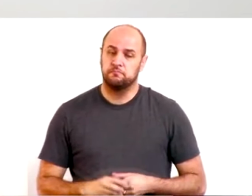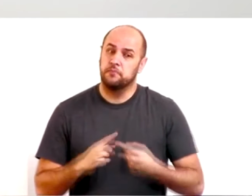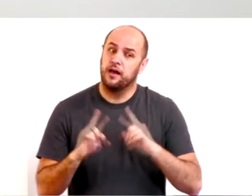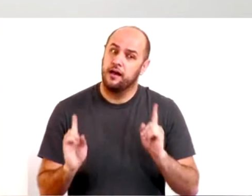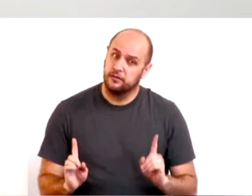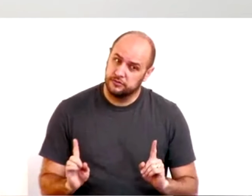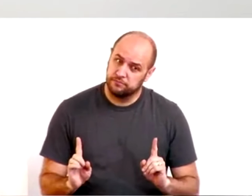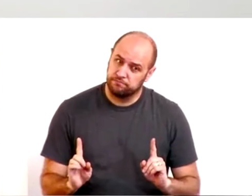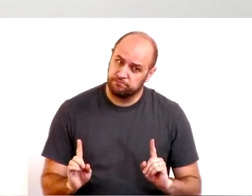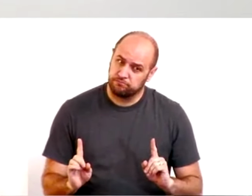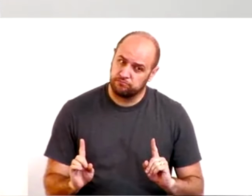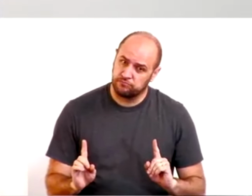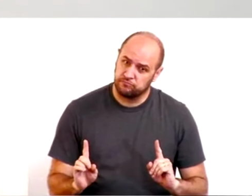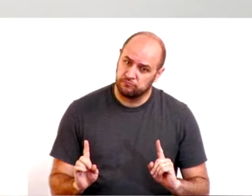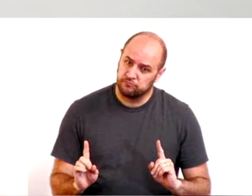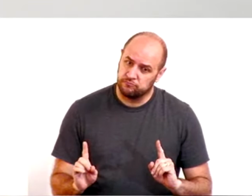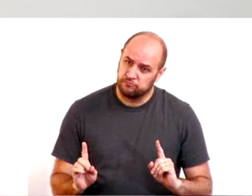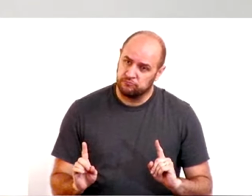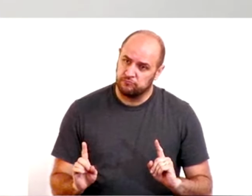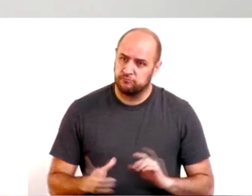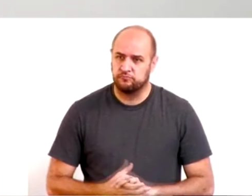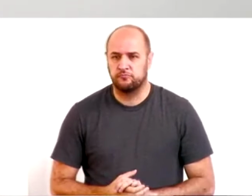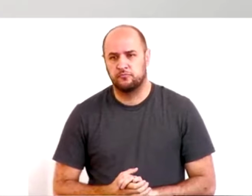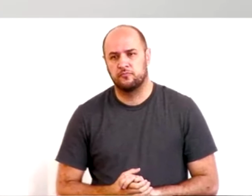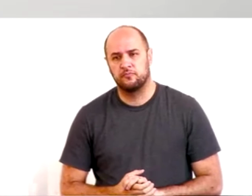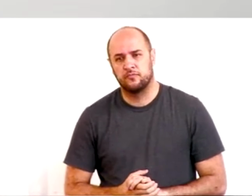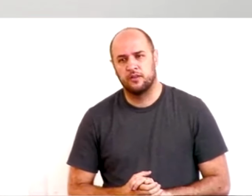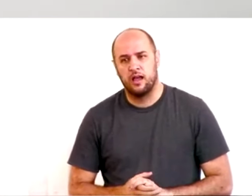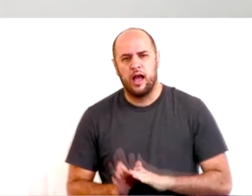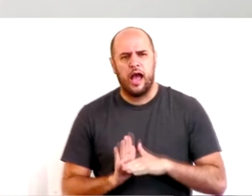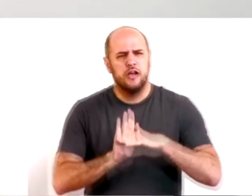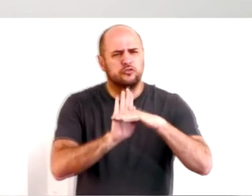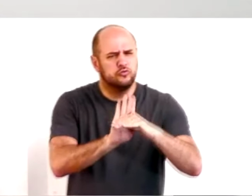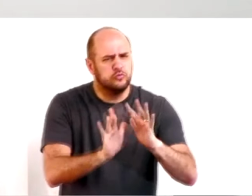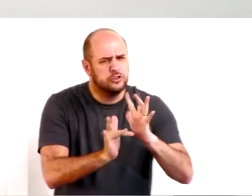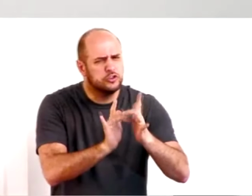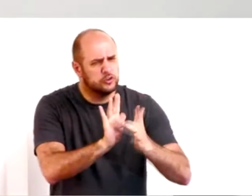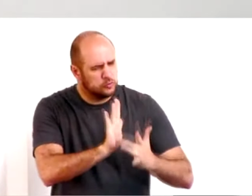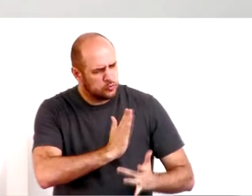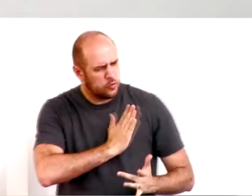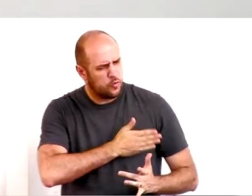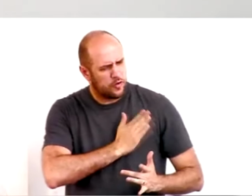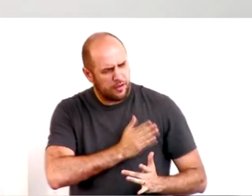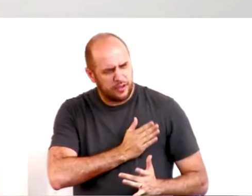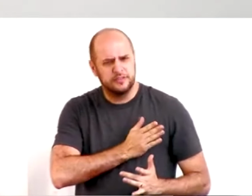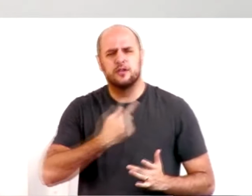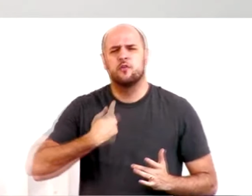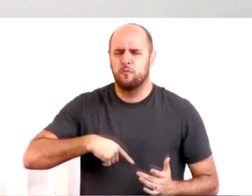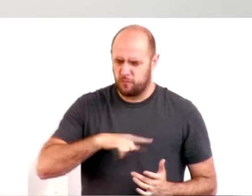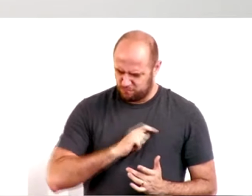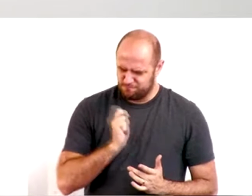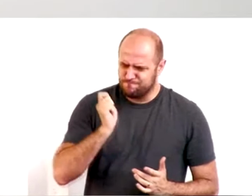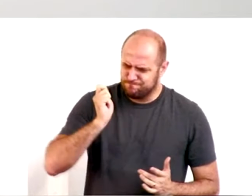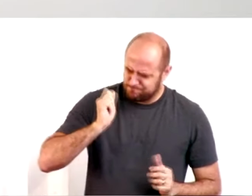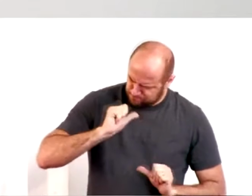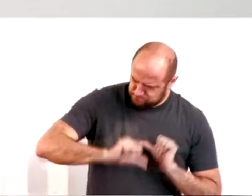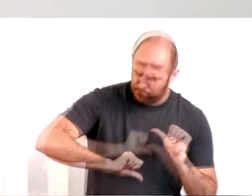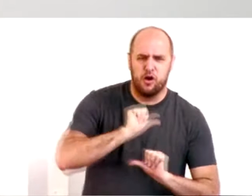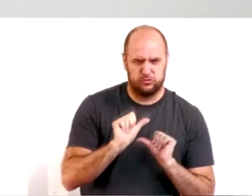Mas, com o auxílio de Cristo no coração, nós podemos